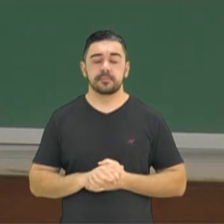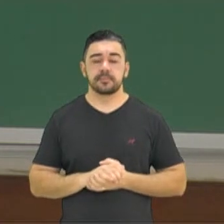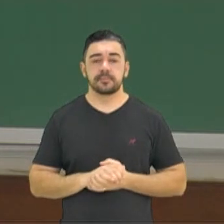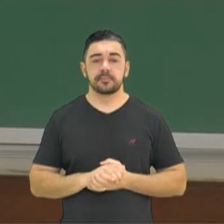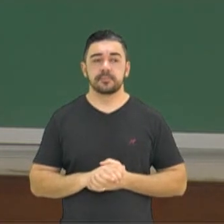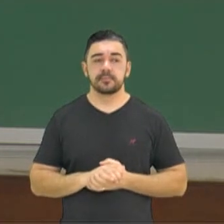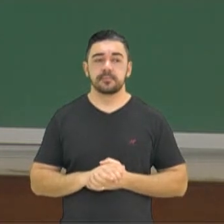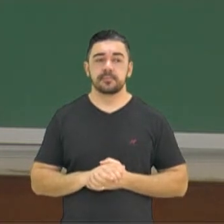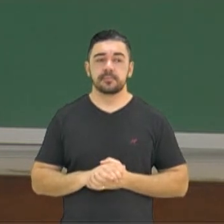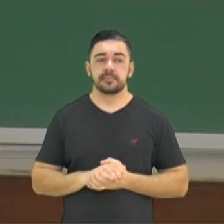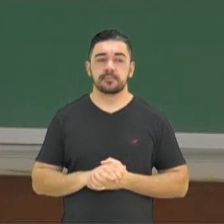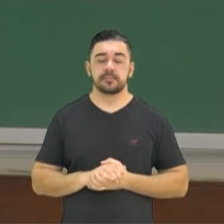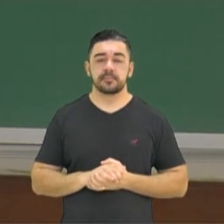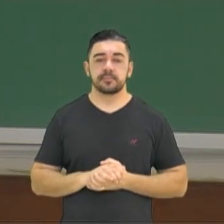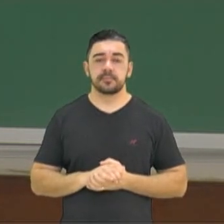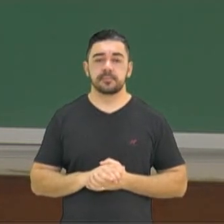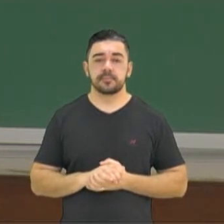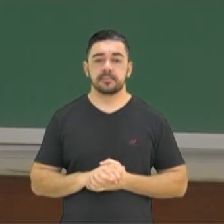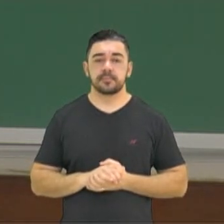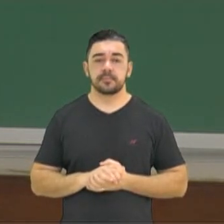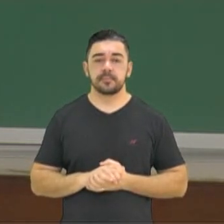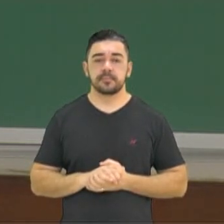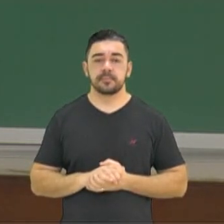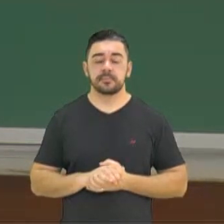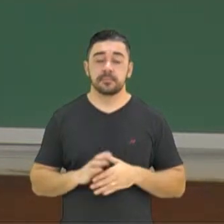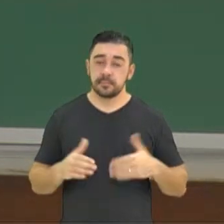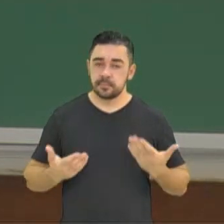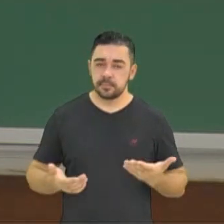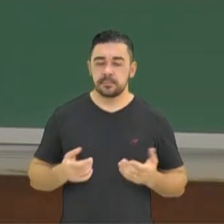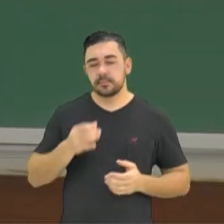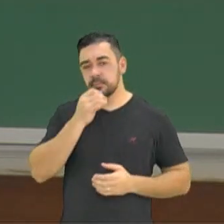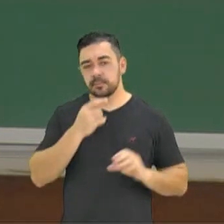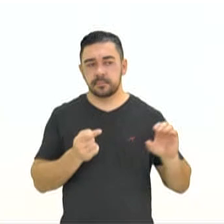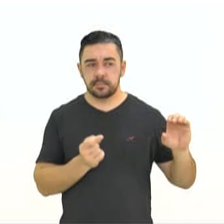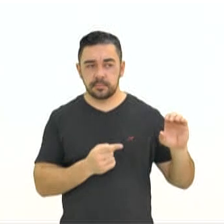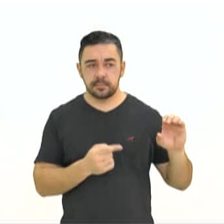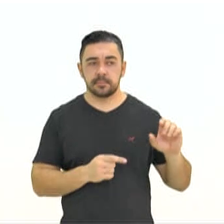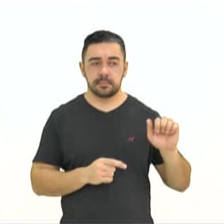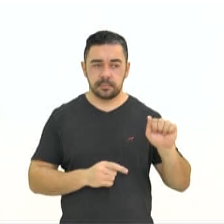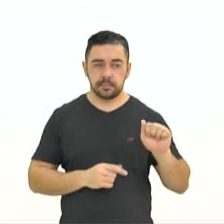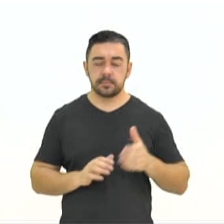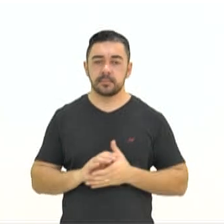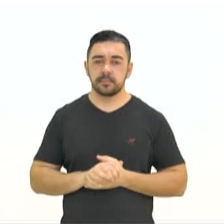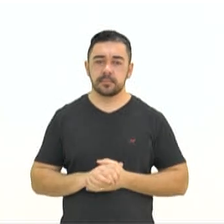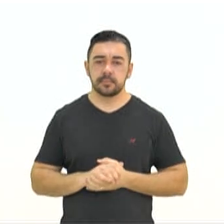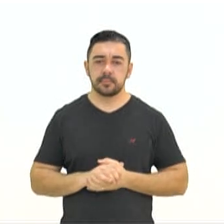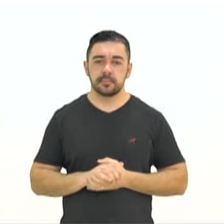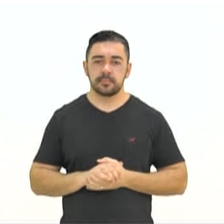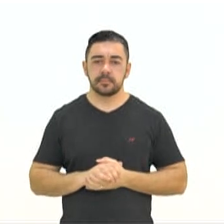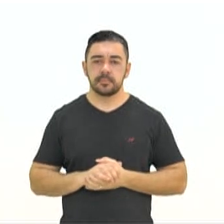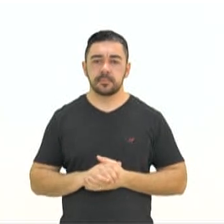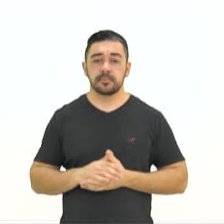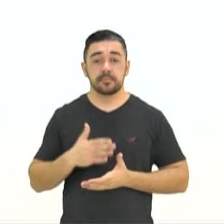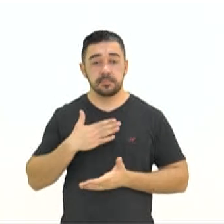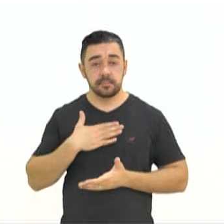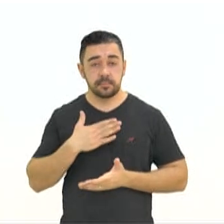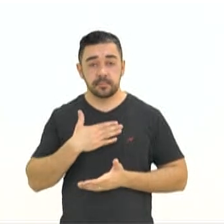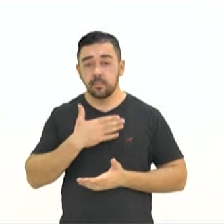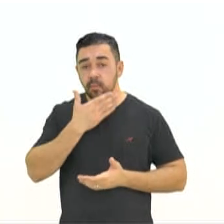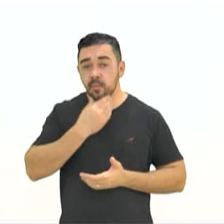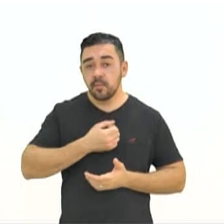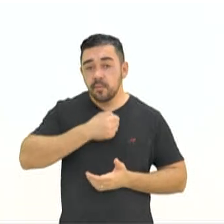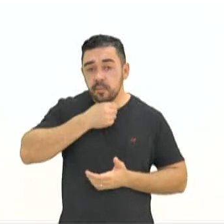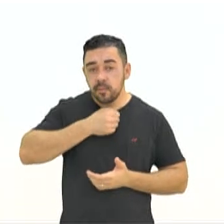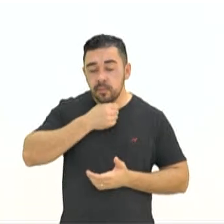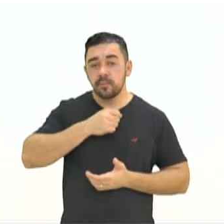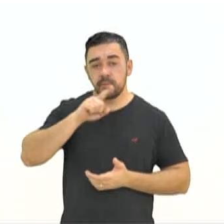Mis abuelos mayores. Então, quando a gente vai falar ali, mis abuelos son mayores. Então, meus avós são